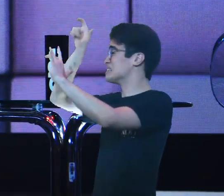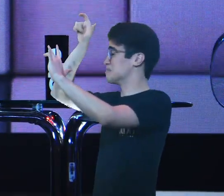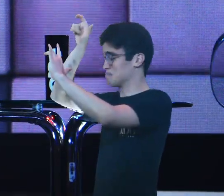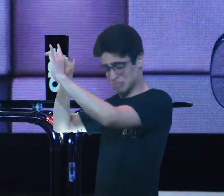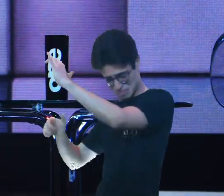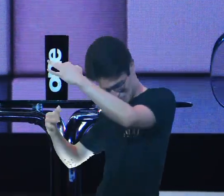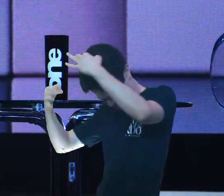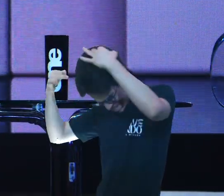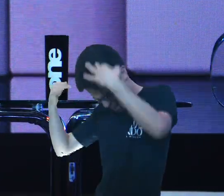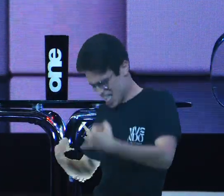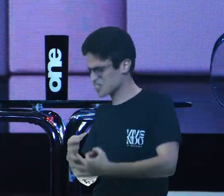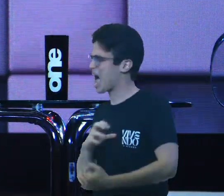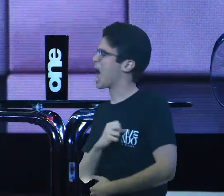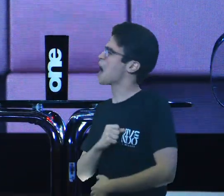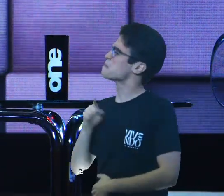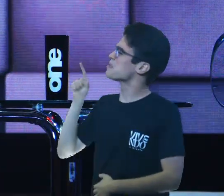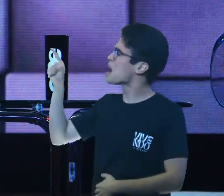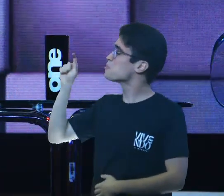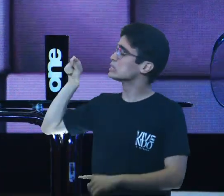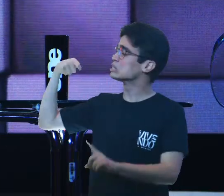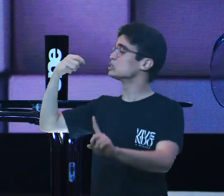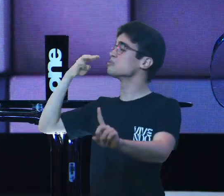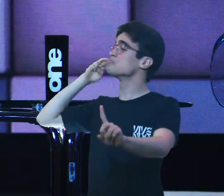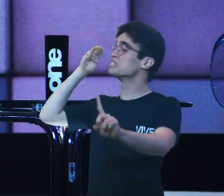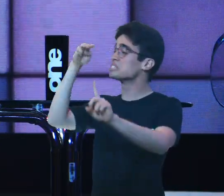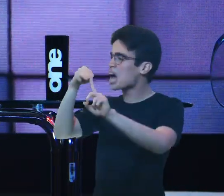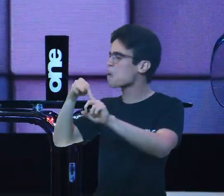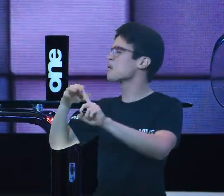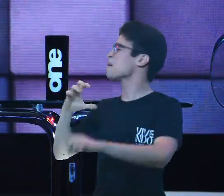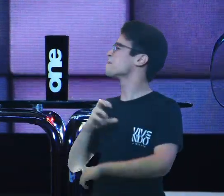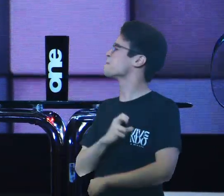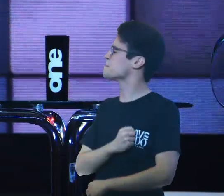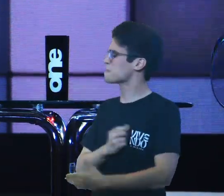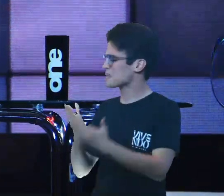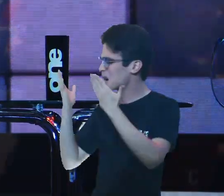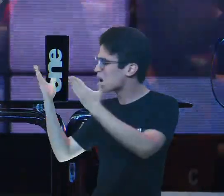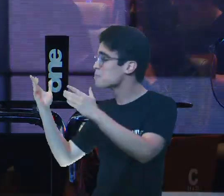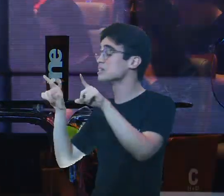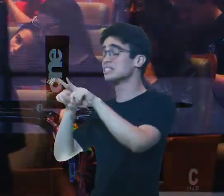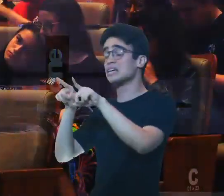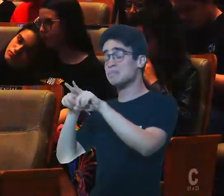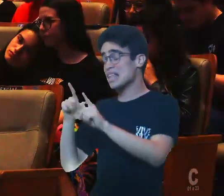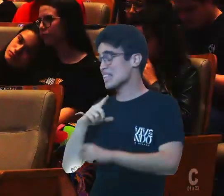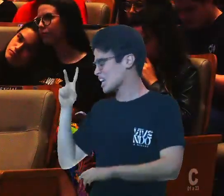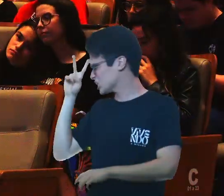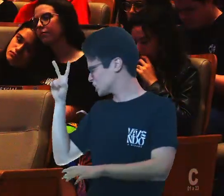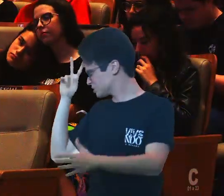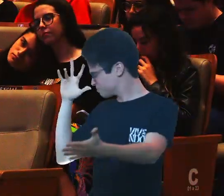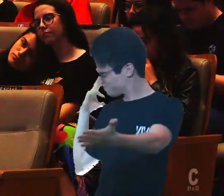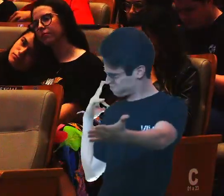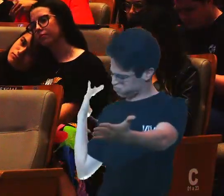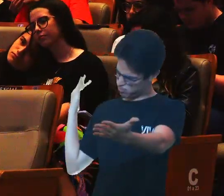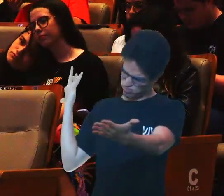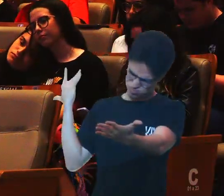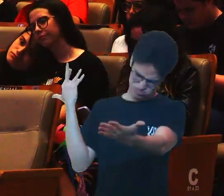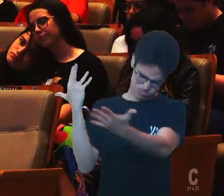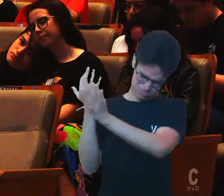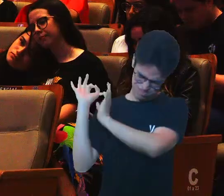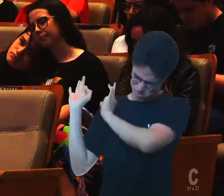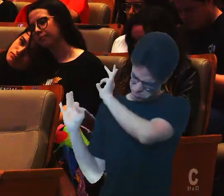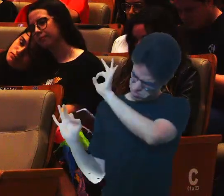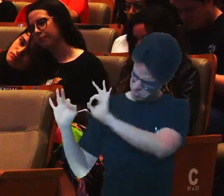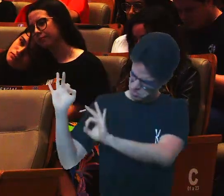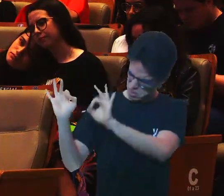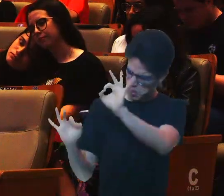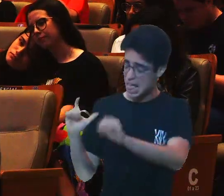caráter, amamos a tua missão, amamos como o Senhor tece a história e o Senhor vai conectando